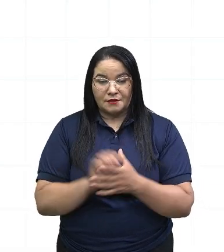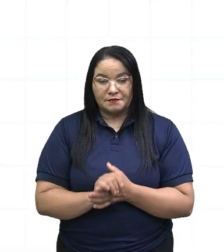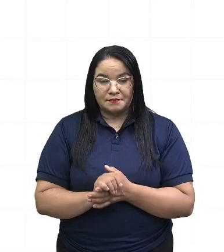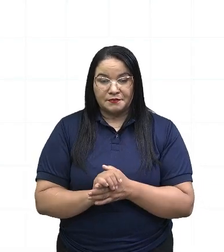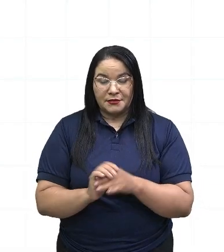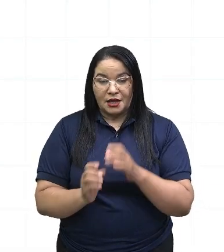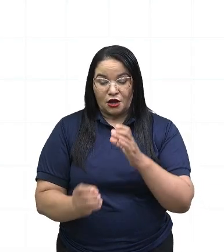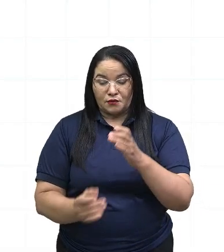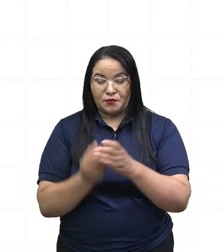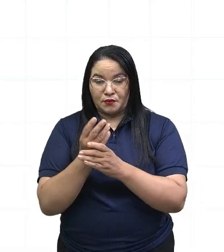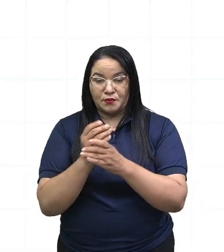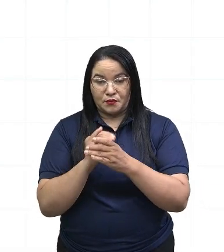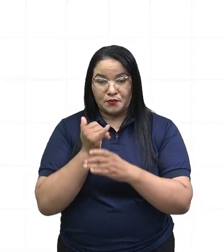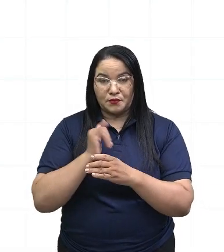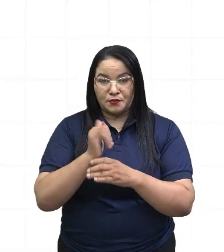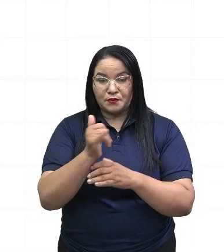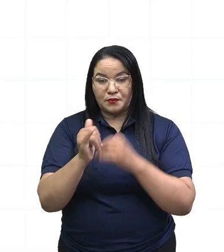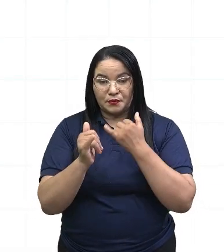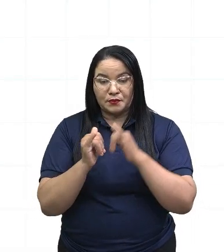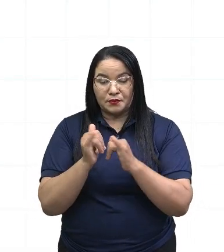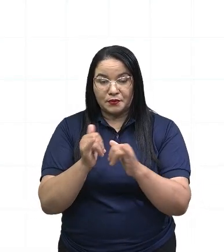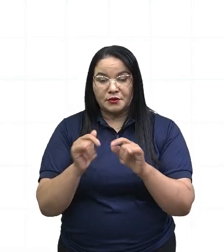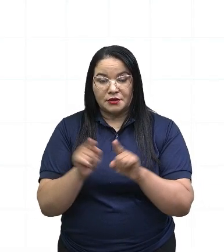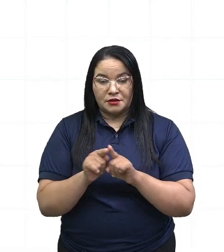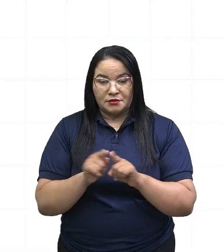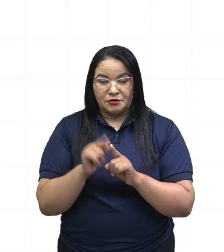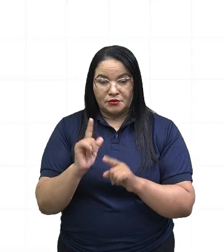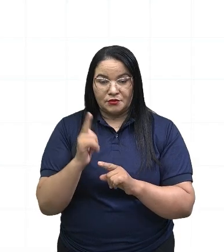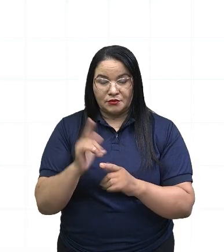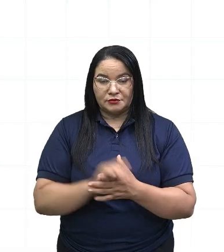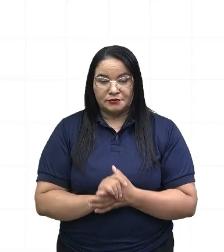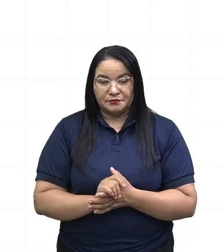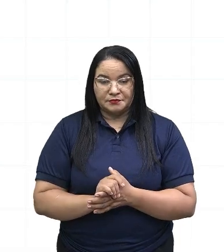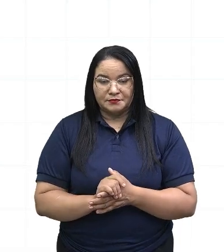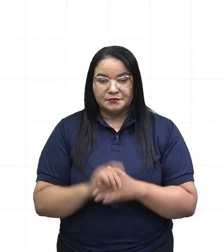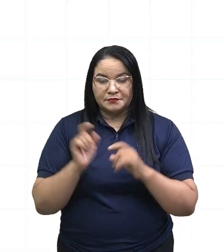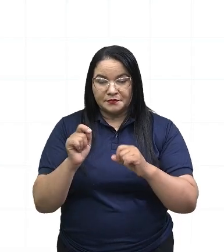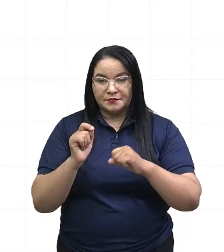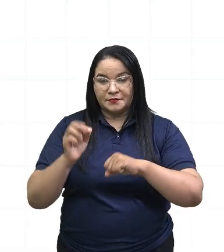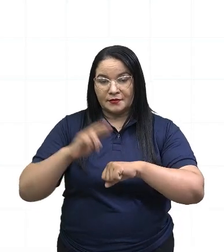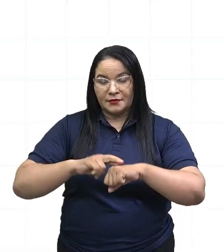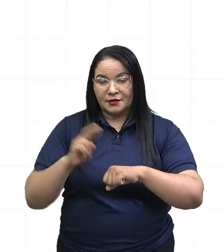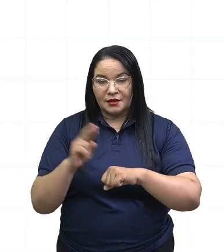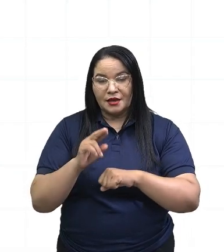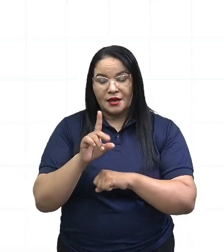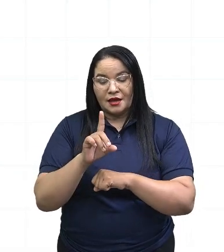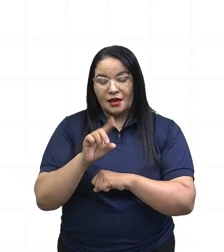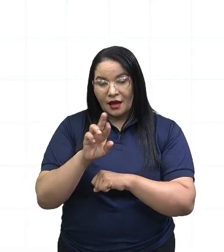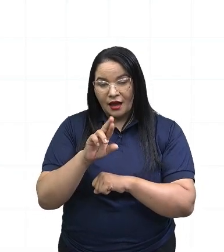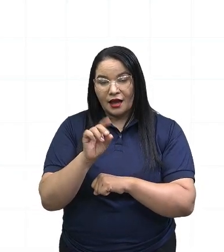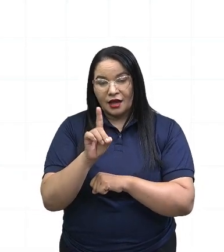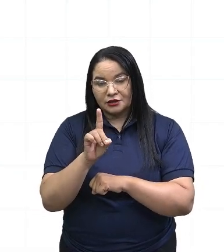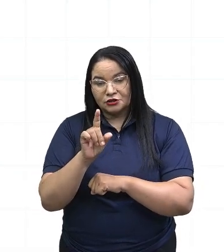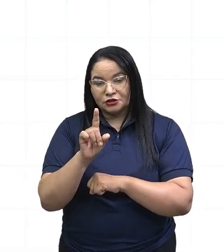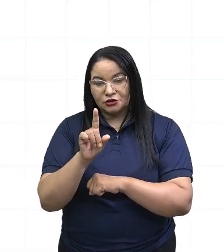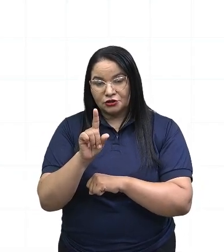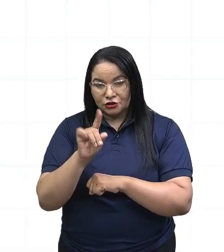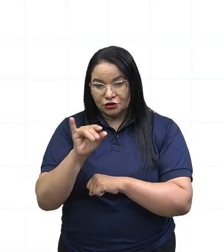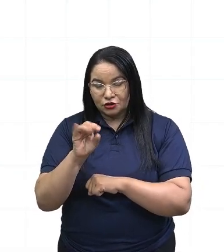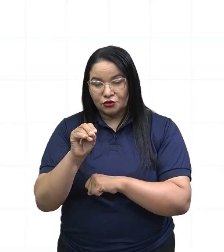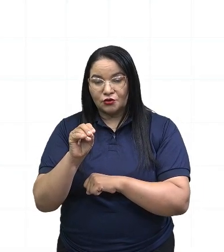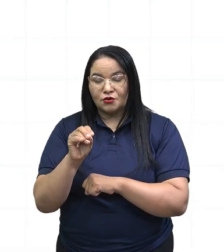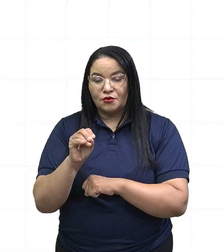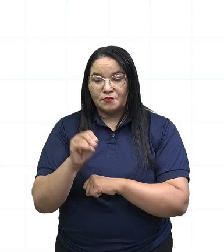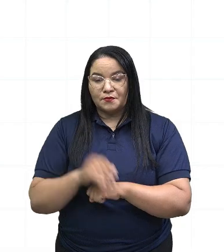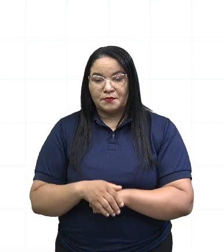gente tem a datação dos radioisótopos, que é justamente o que nós falamos no início da aula, verdade, né? É a